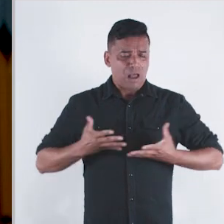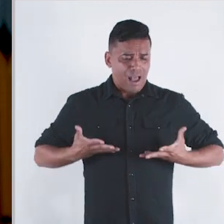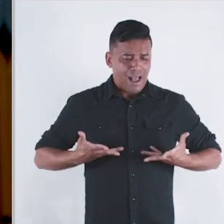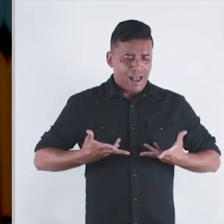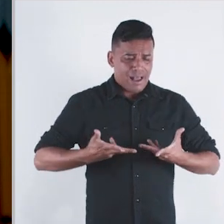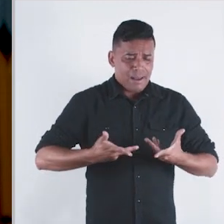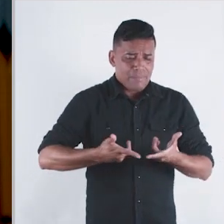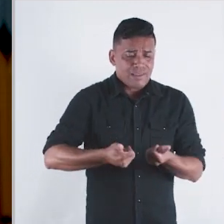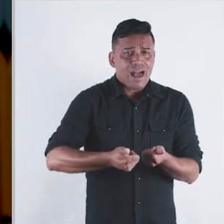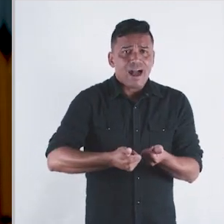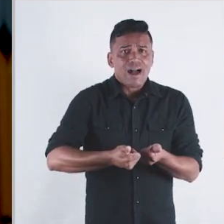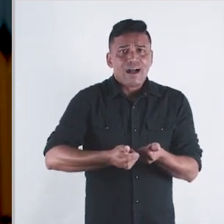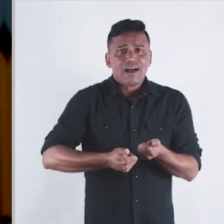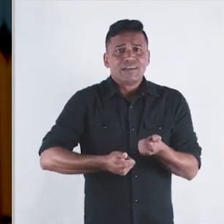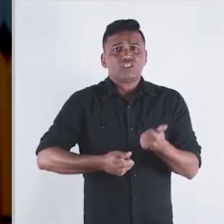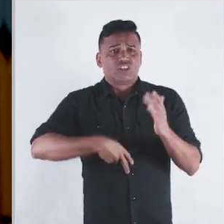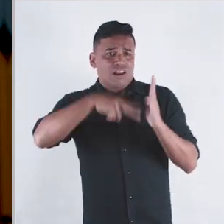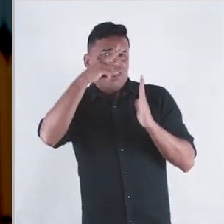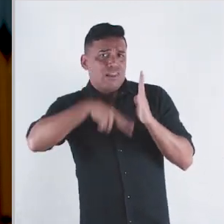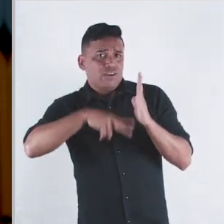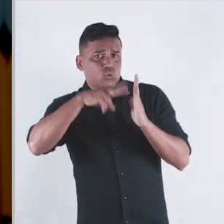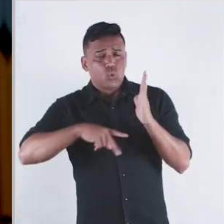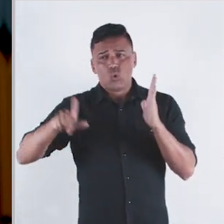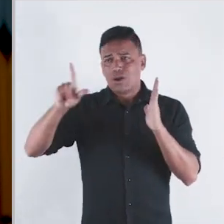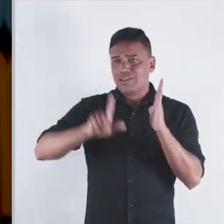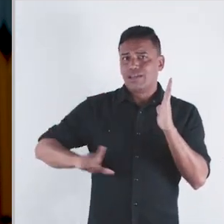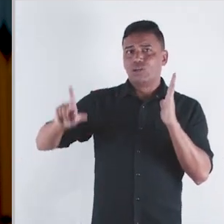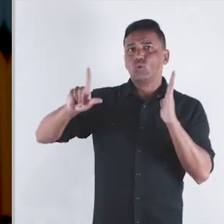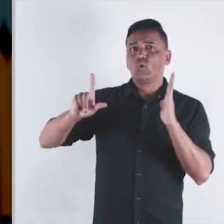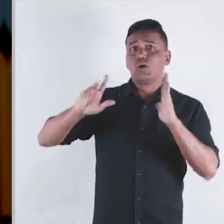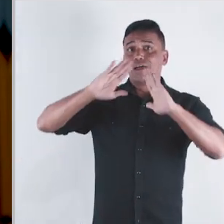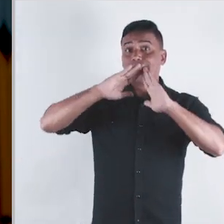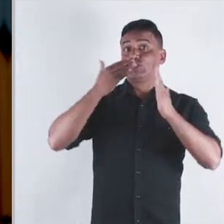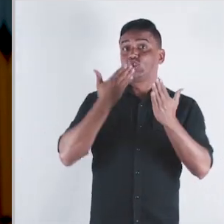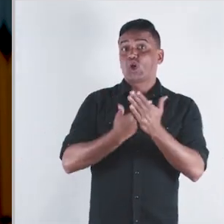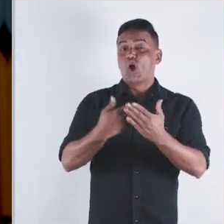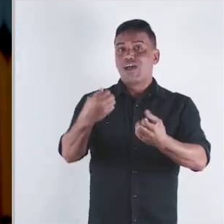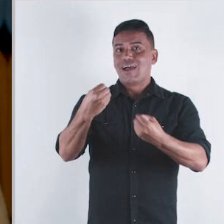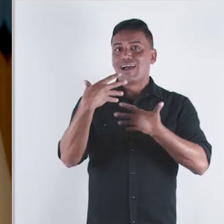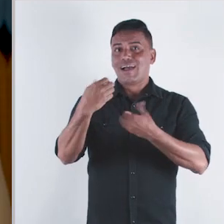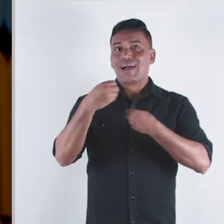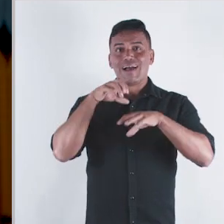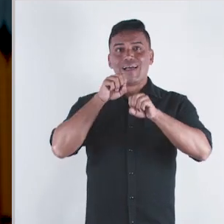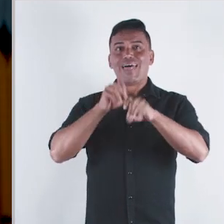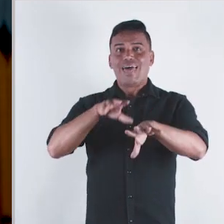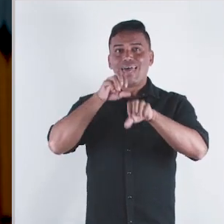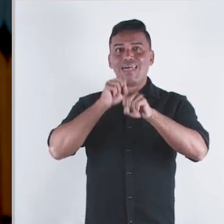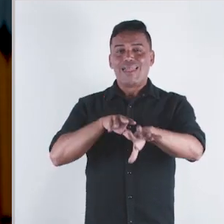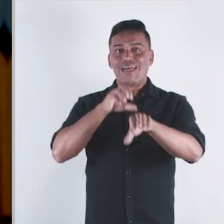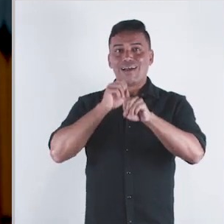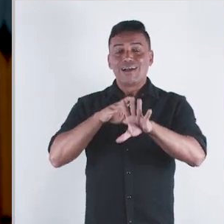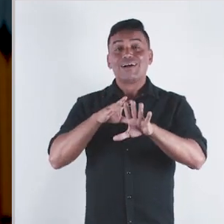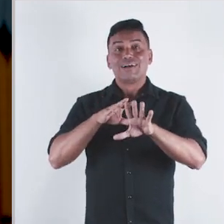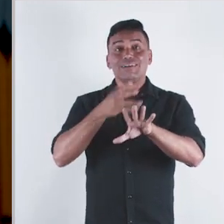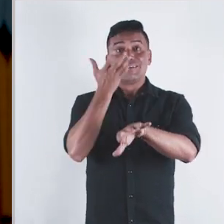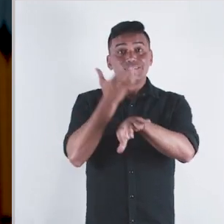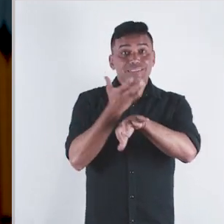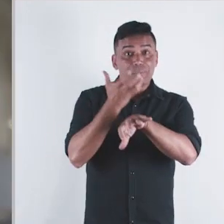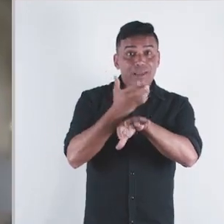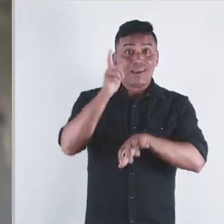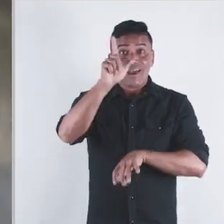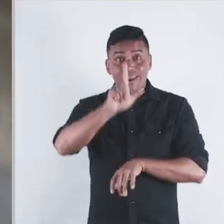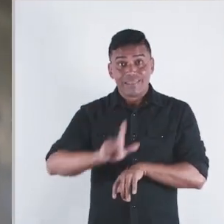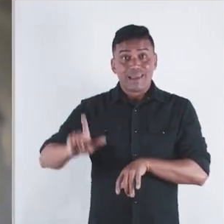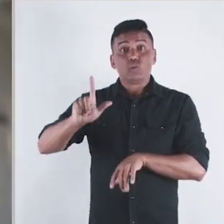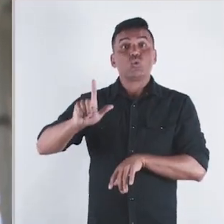literatura, para leitura, em grande medida a gente aprende na escola, né? Nas nossas disciplinas de literatura.